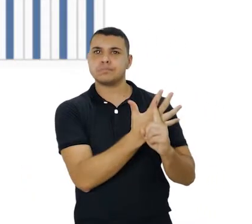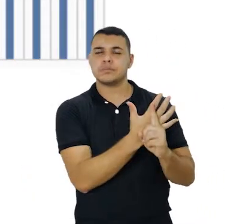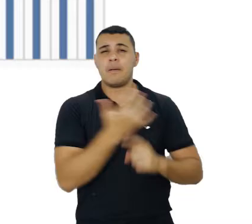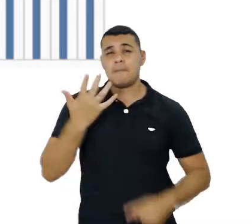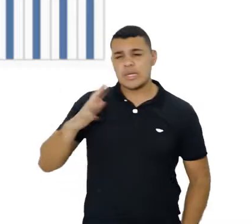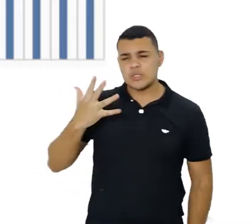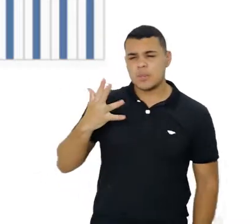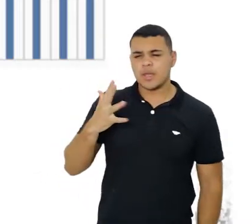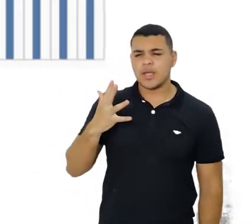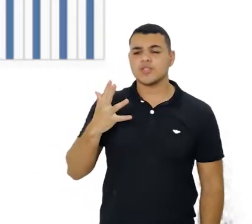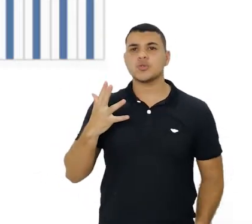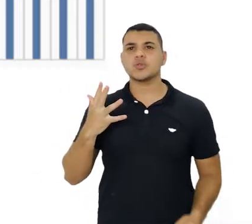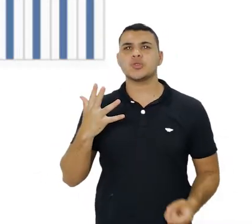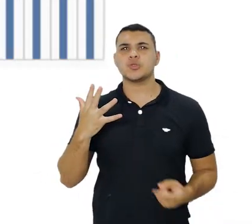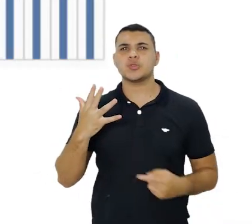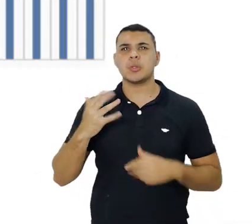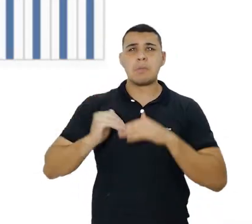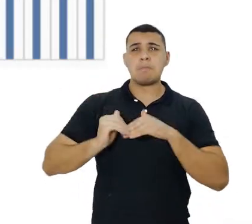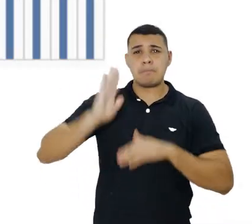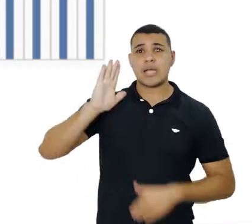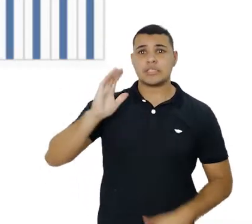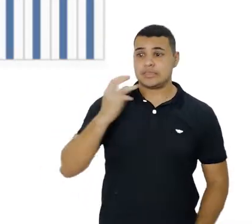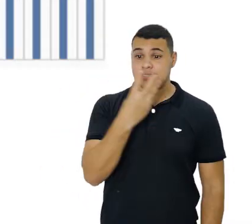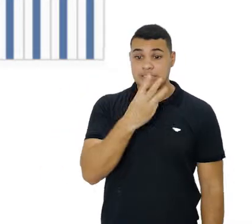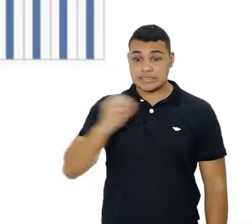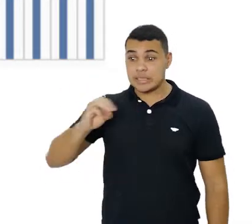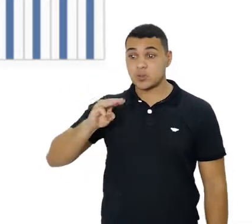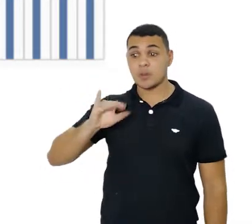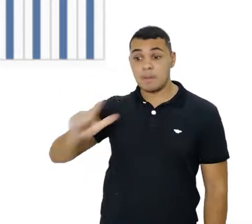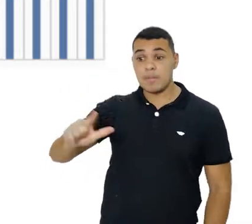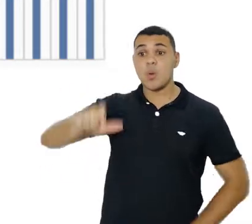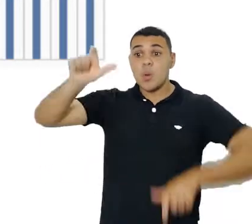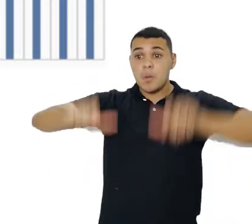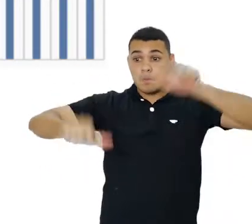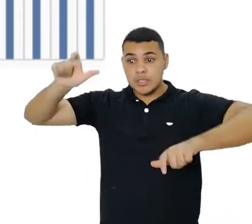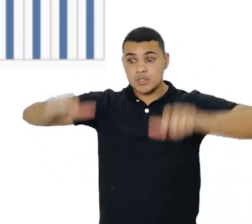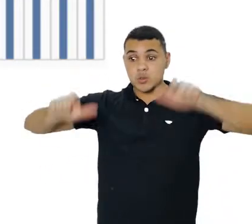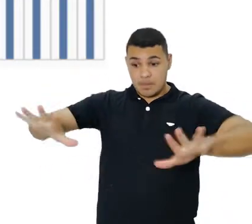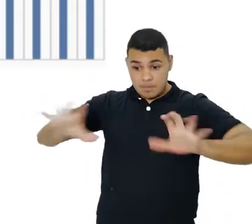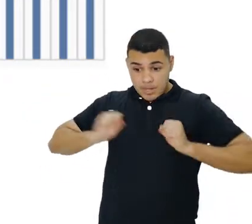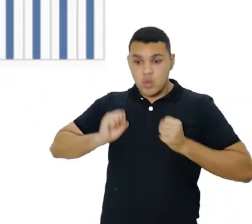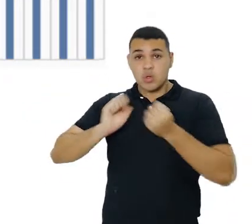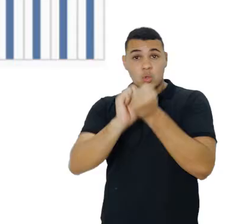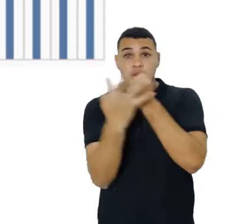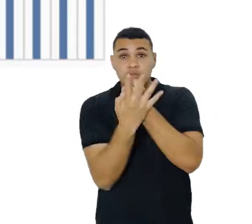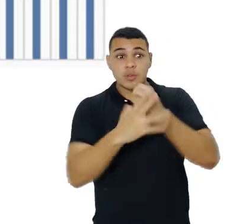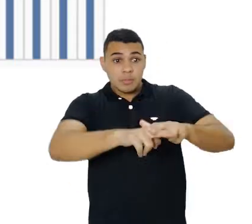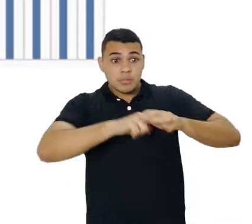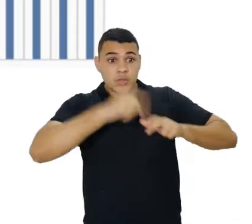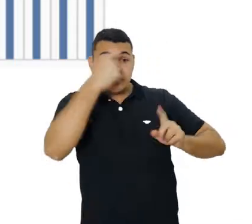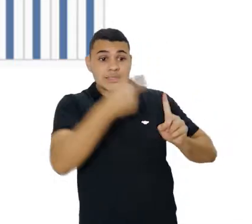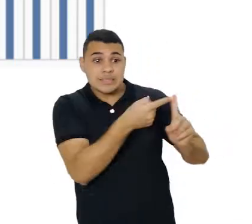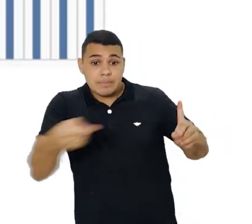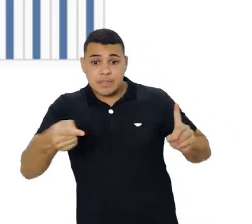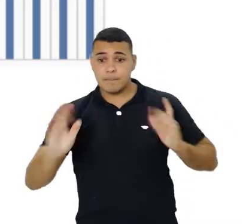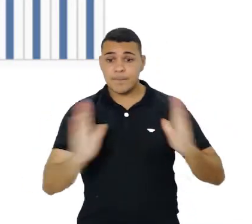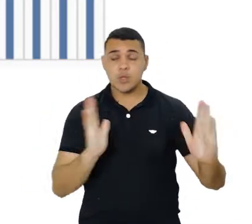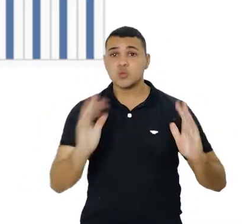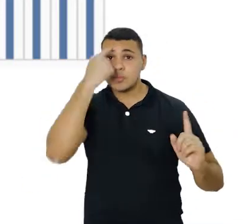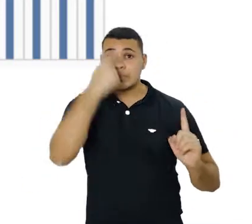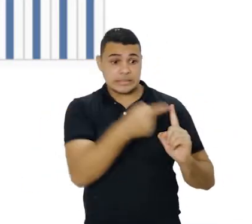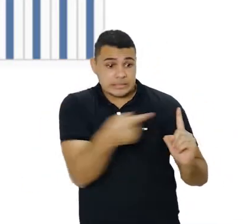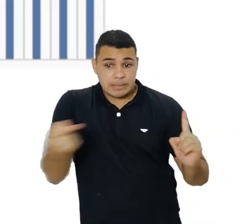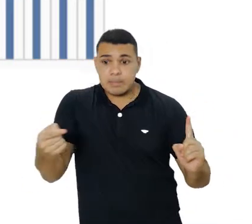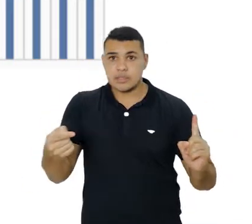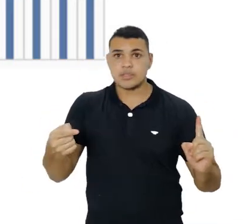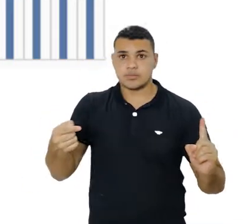aí em torno de pouco mais de 300 mil casos dia, ou por semana. Tá? E